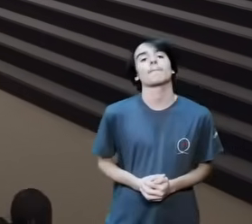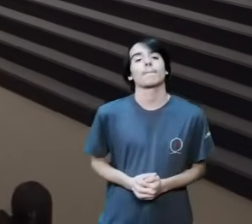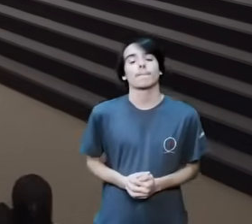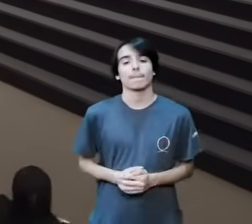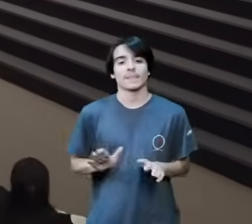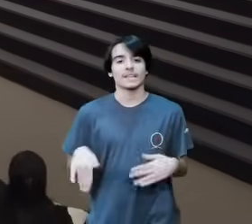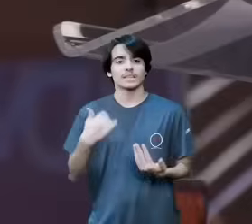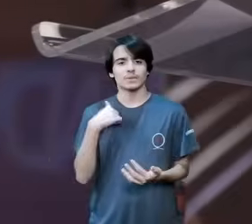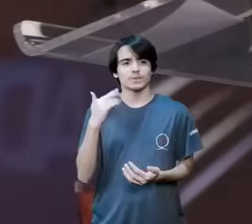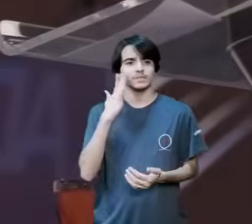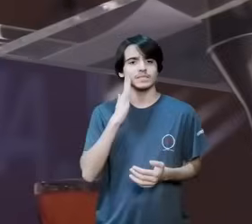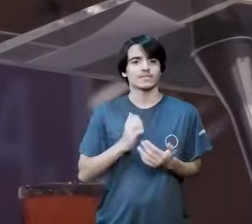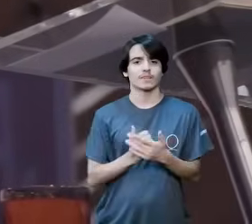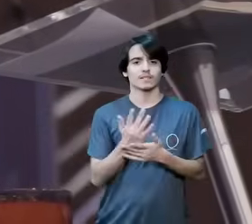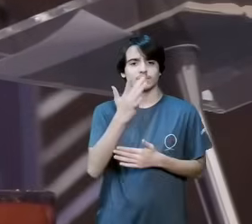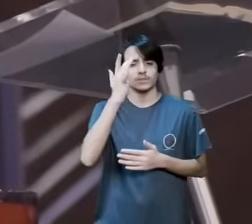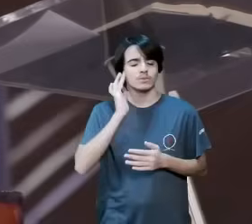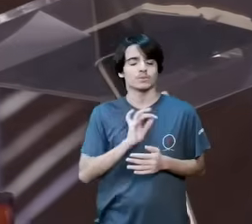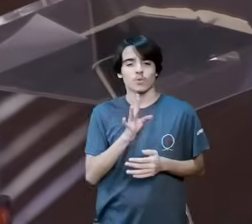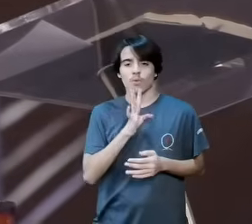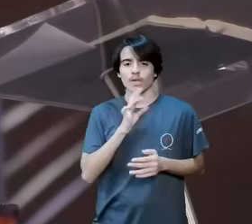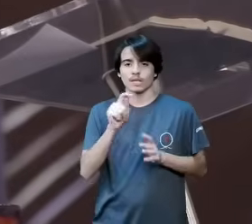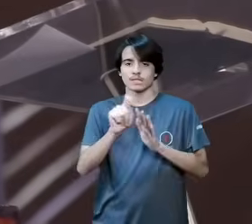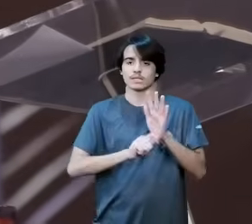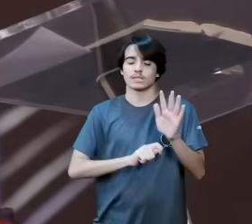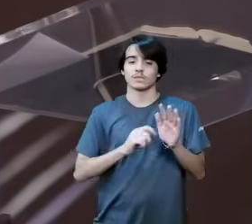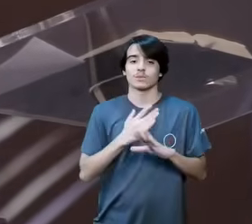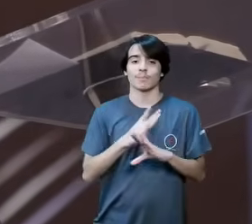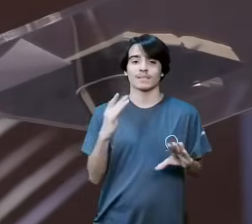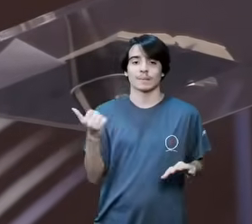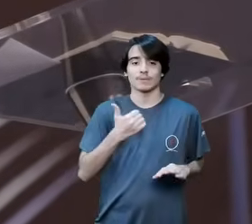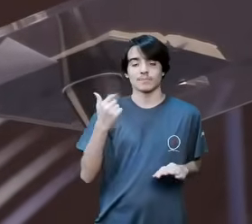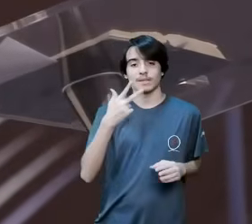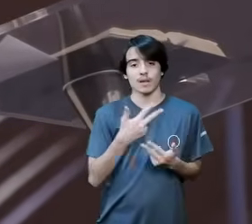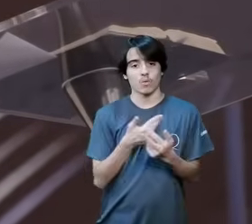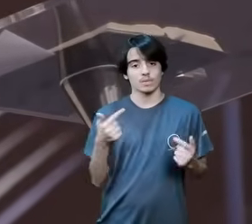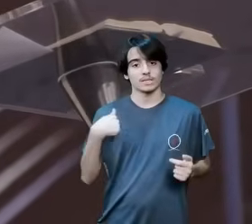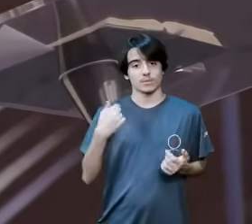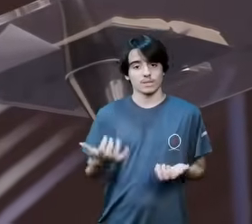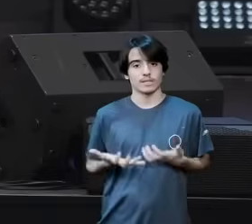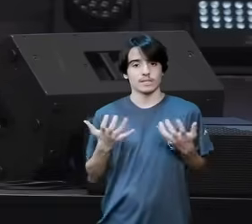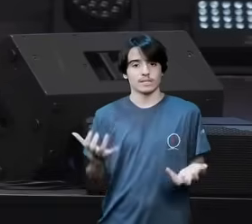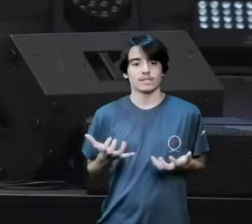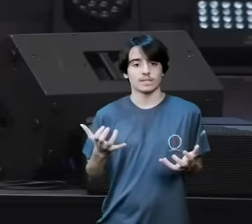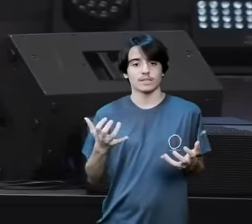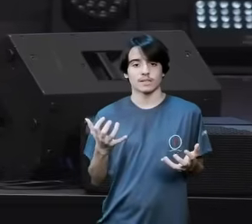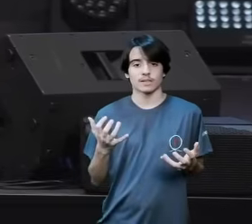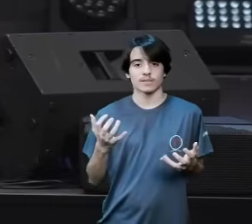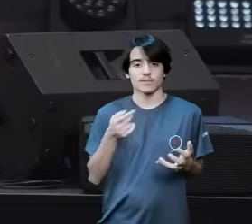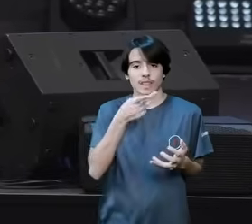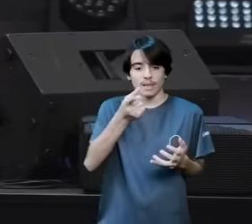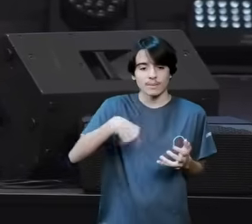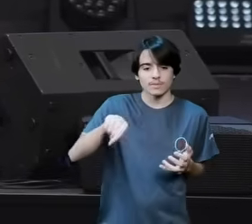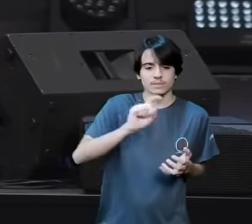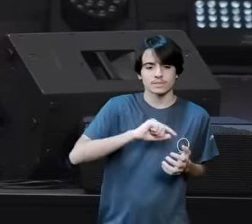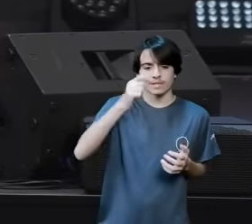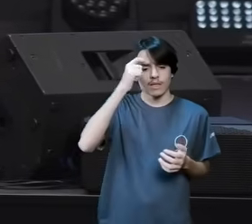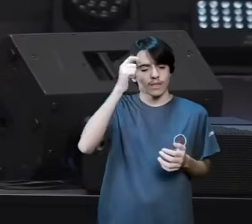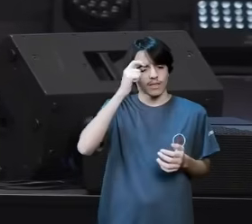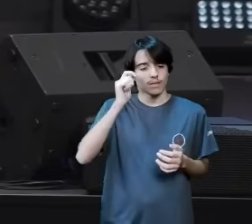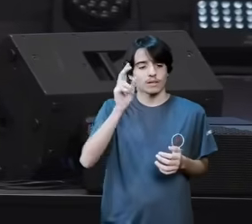Então eu sei que muita gente conhece essa passagem, mas a primeira coisa que eu queria refrescar a sua memória e te